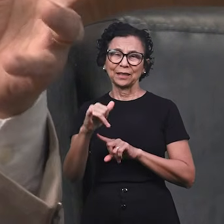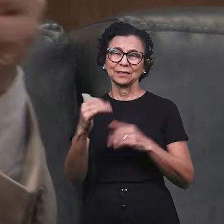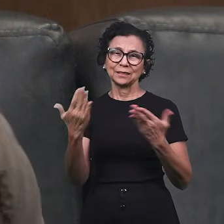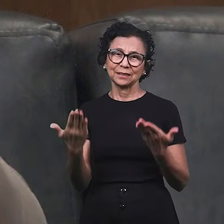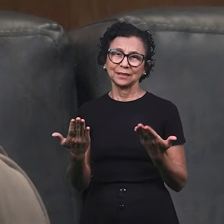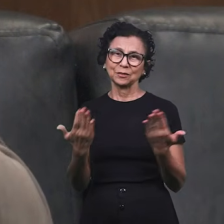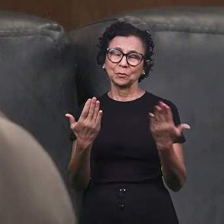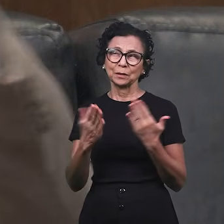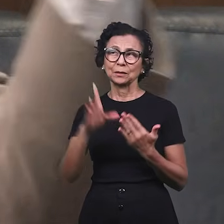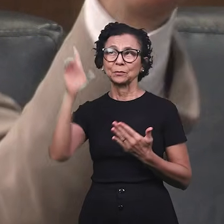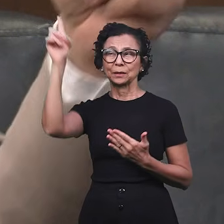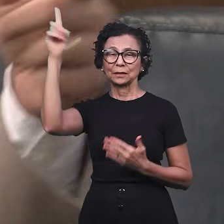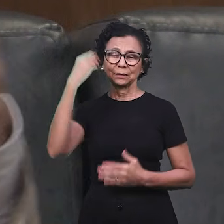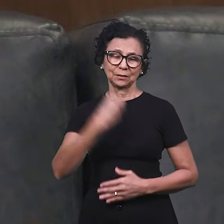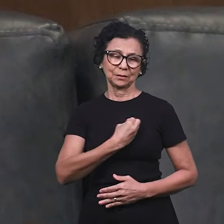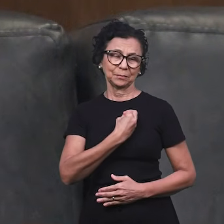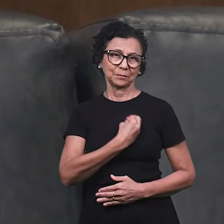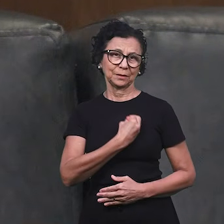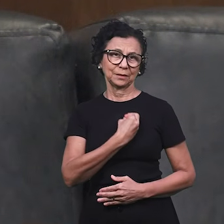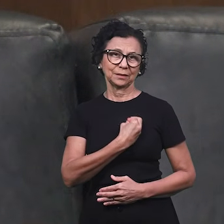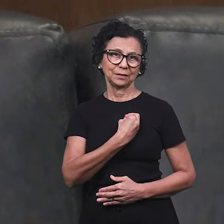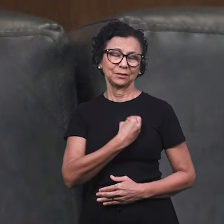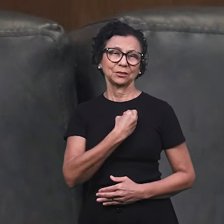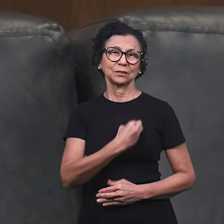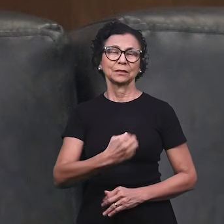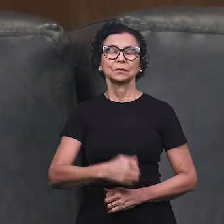suas missões, né? Ia para um lugar, ia para o outro. Então,